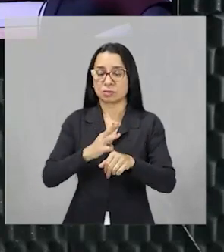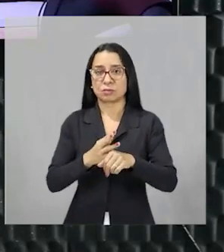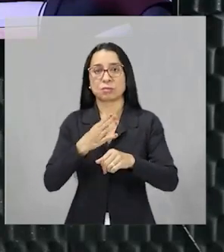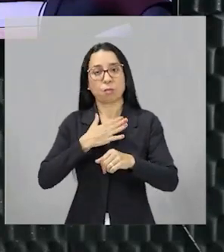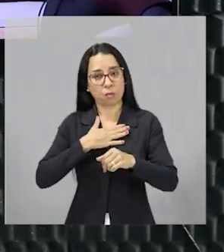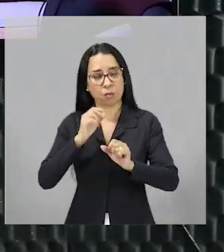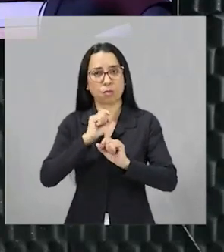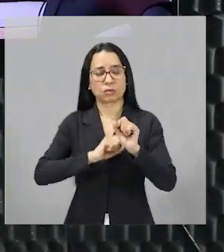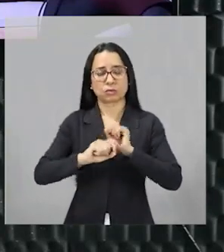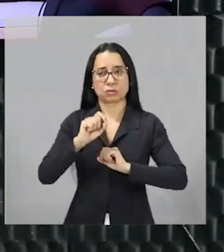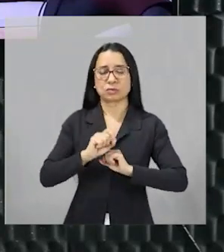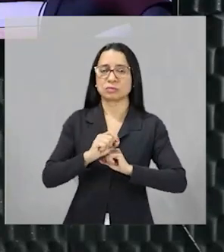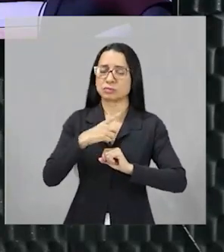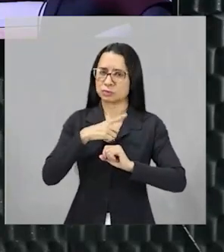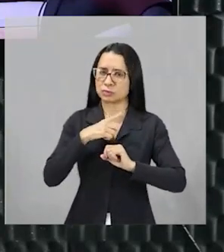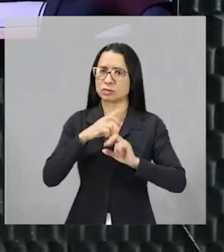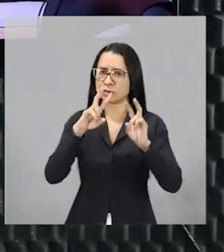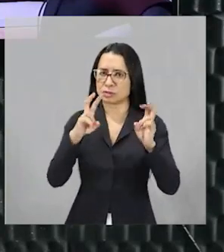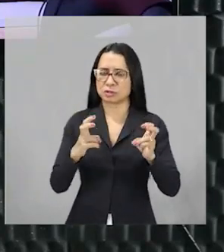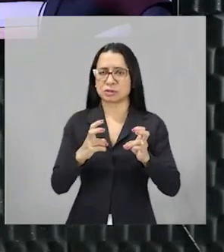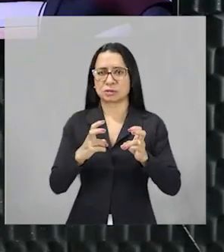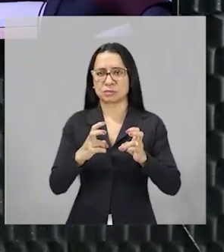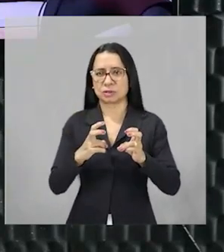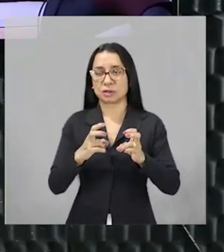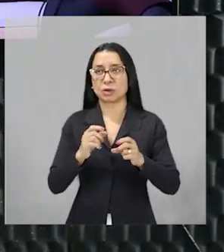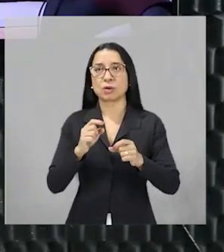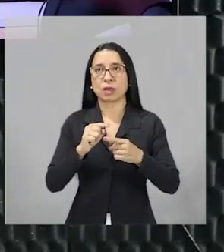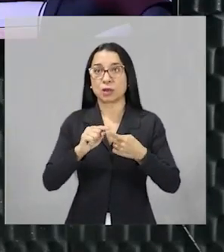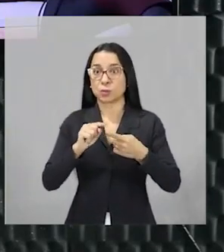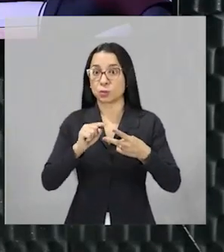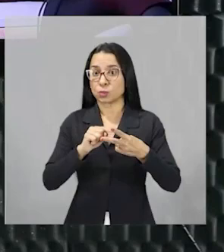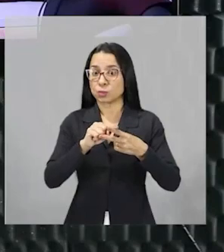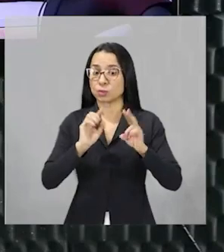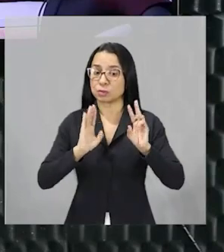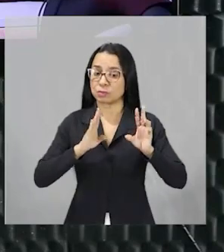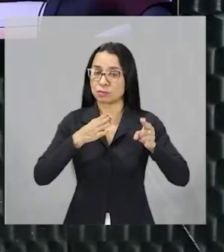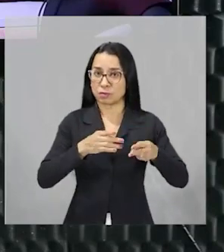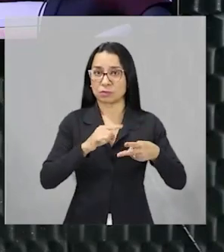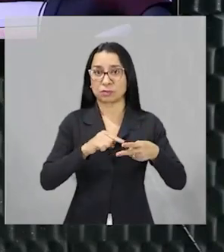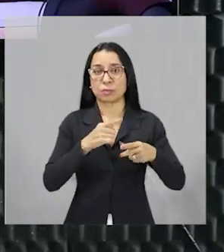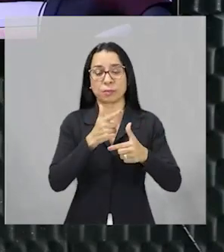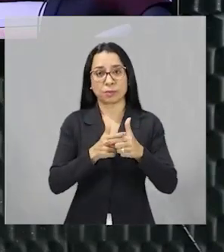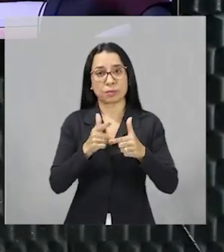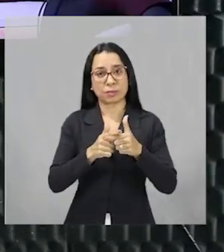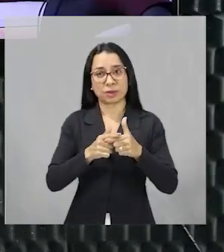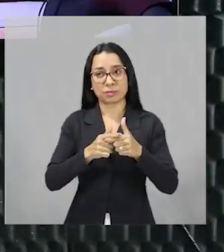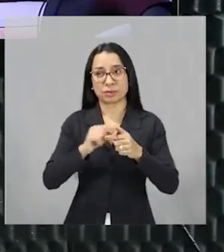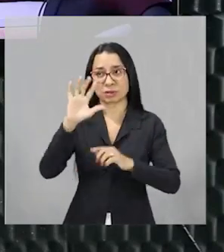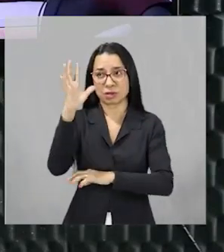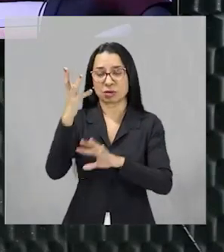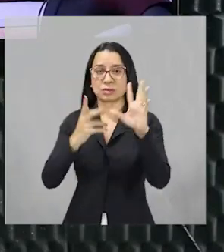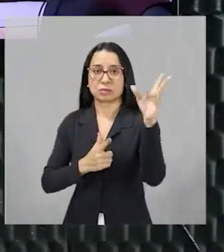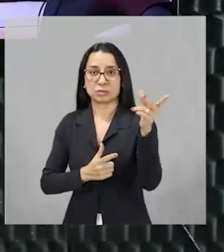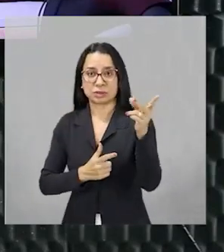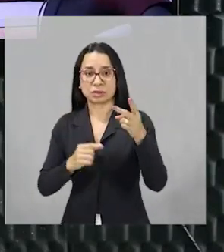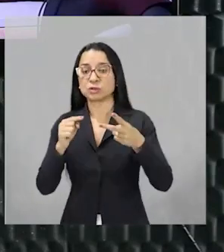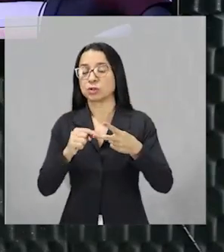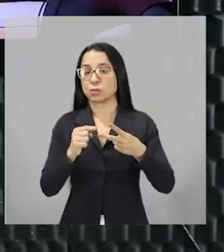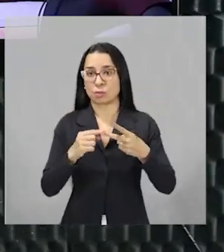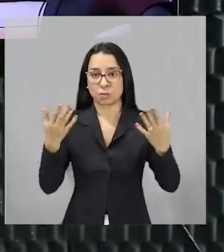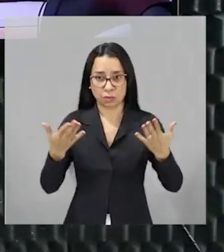perspectivas. Problemas de cunho ambiental, que nós já trabalhamos, tá certo? E agora nós vamos ter os problemas de